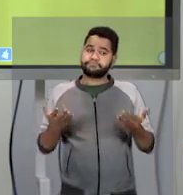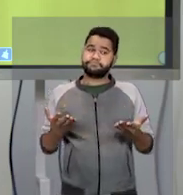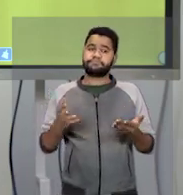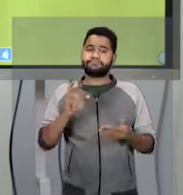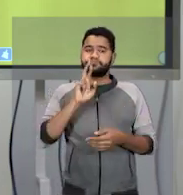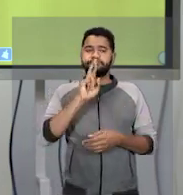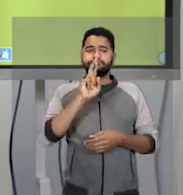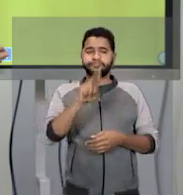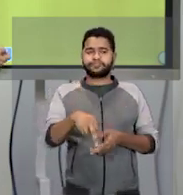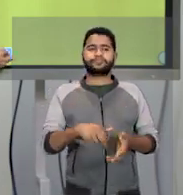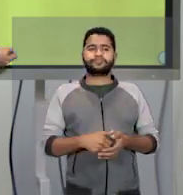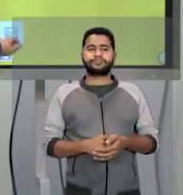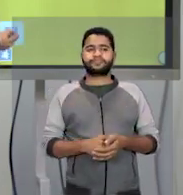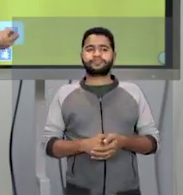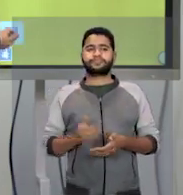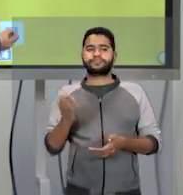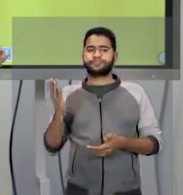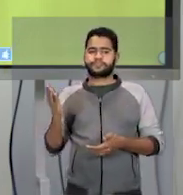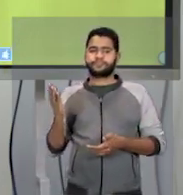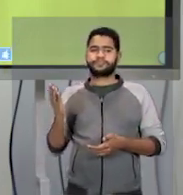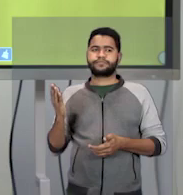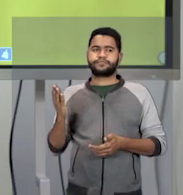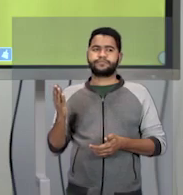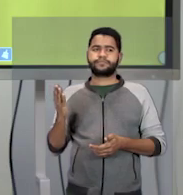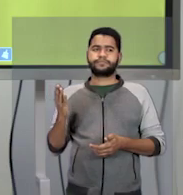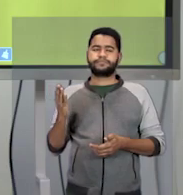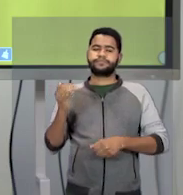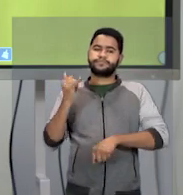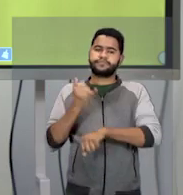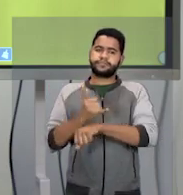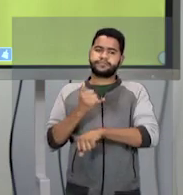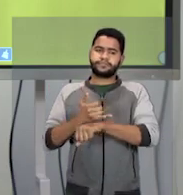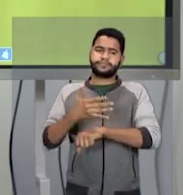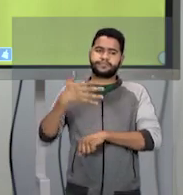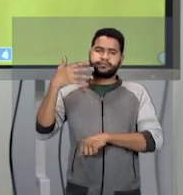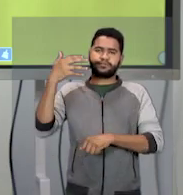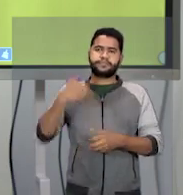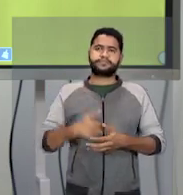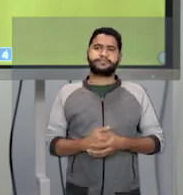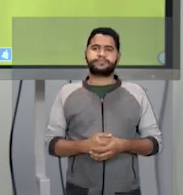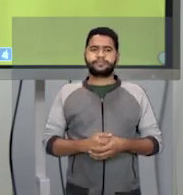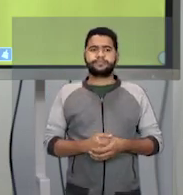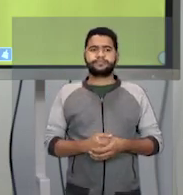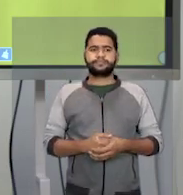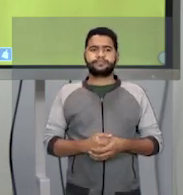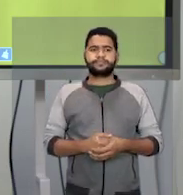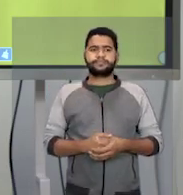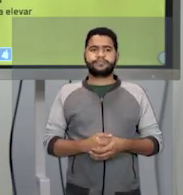nossa resposta será o alumínio. Vamos lá, ela.